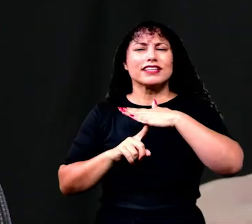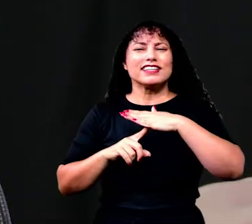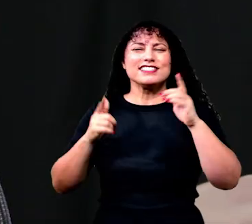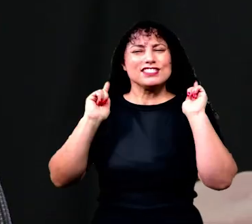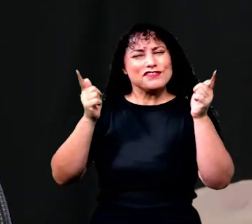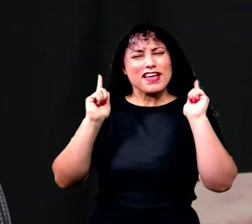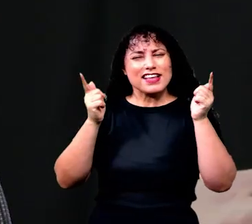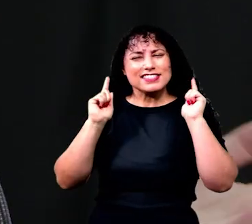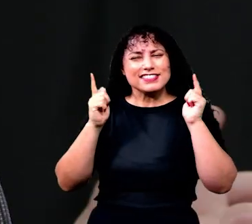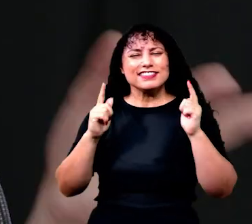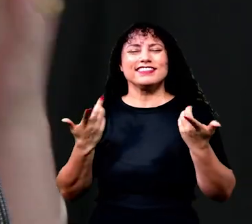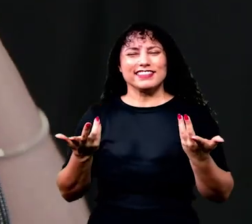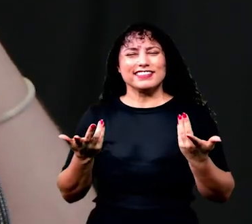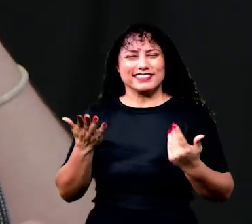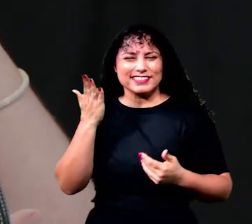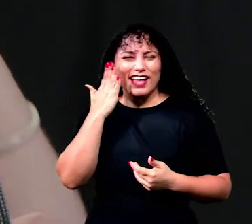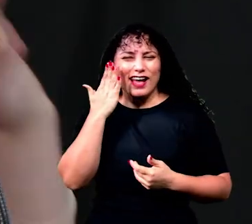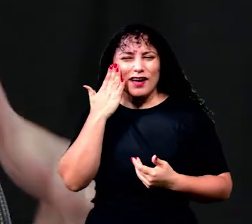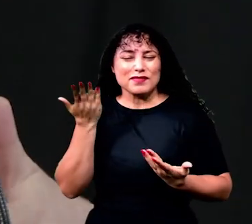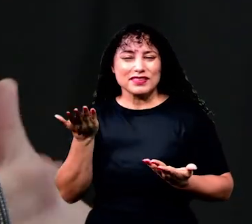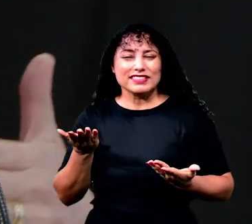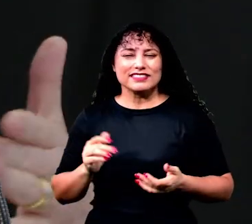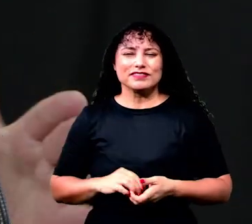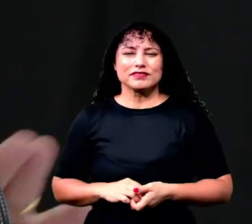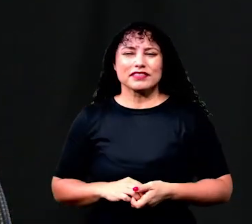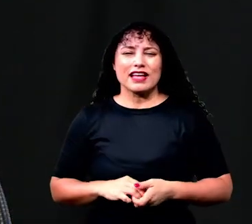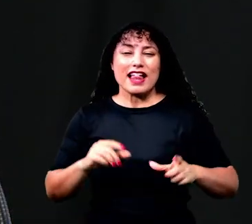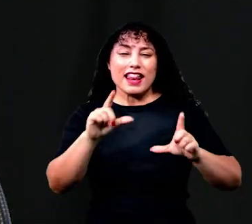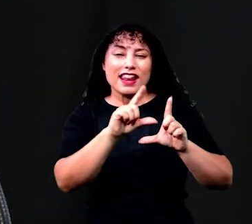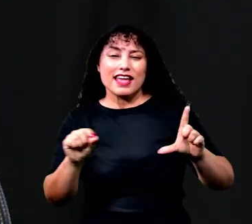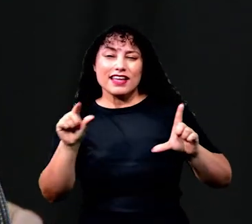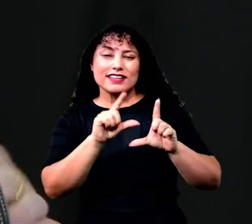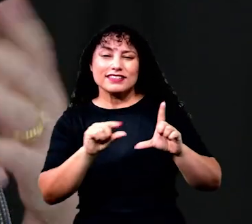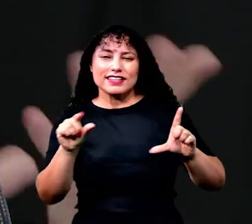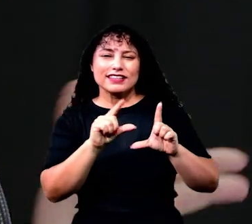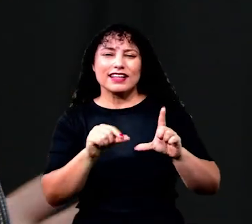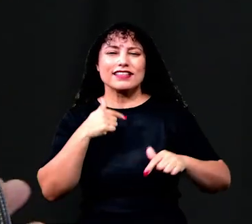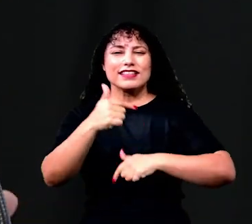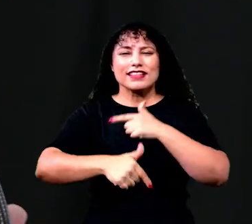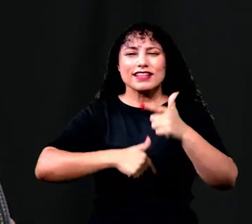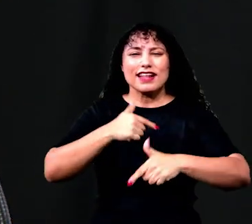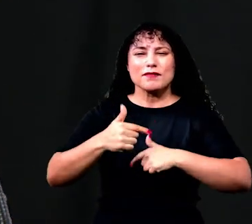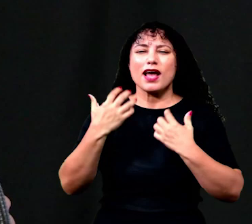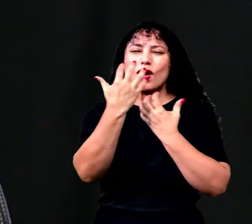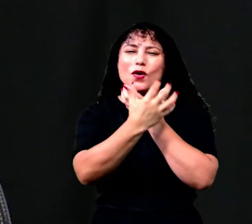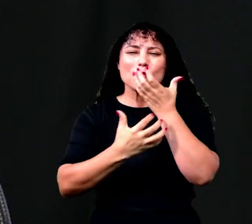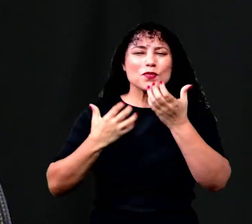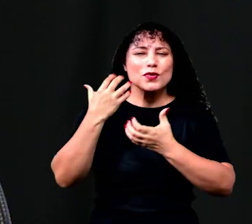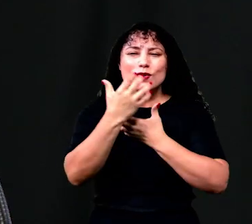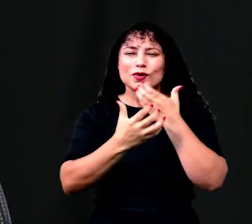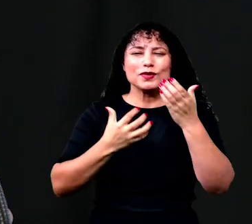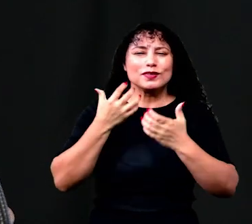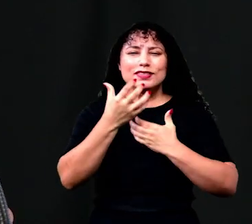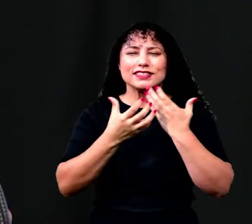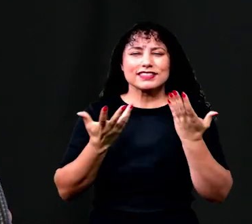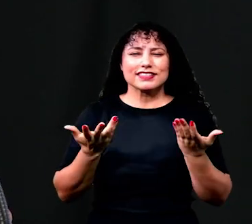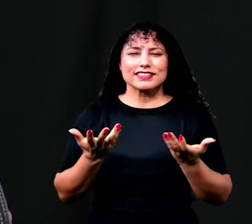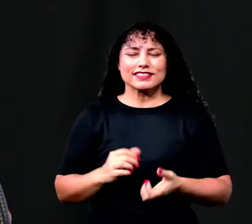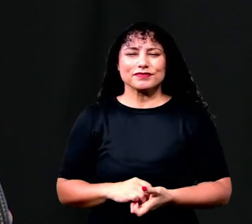divertida, inclusive, sabe? Então, legendagem, trabalhar com músicas,